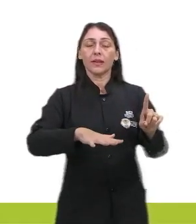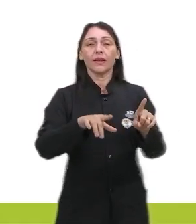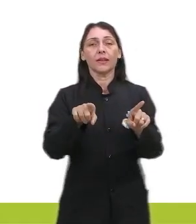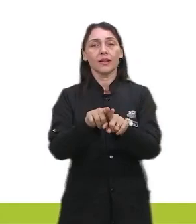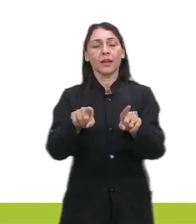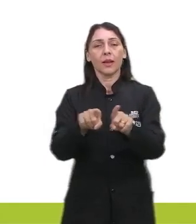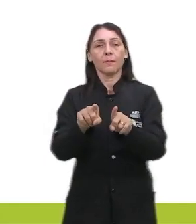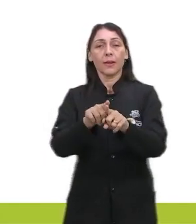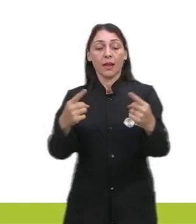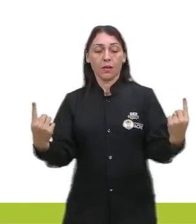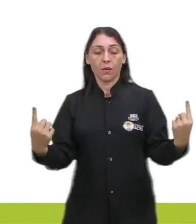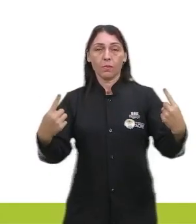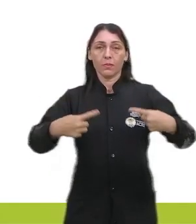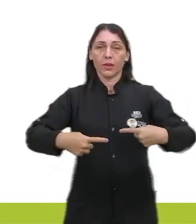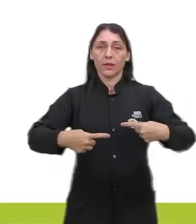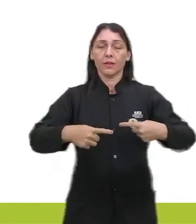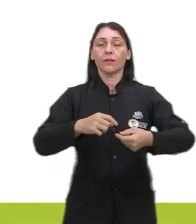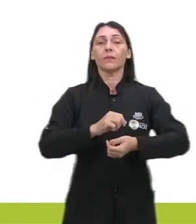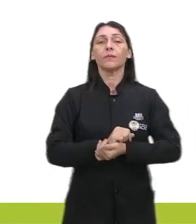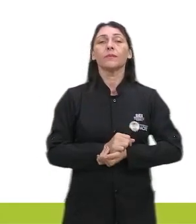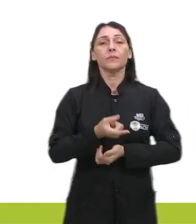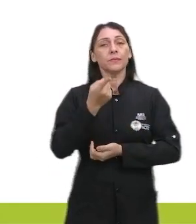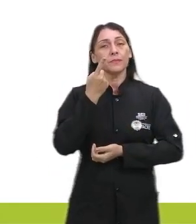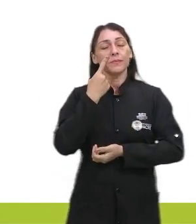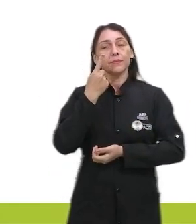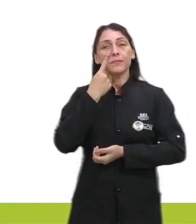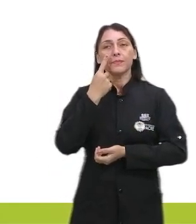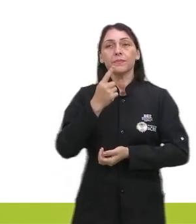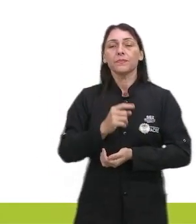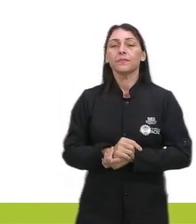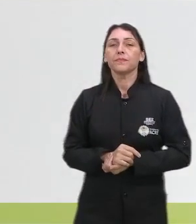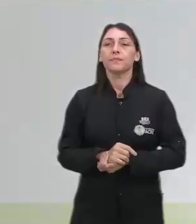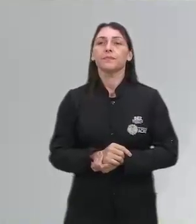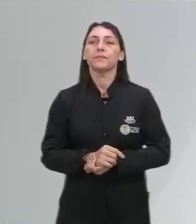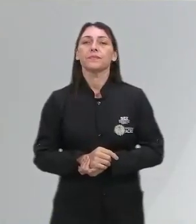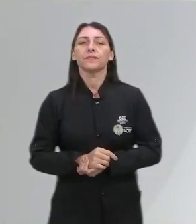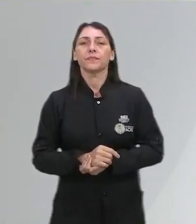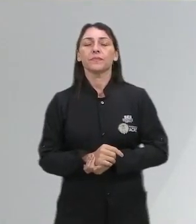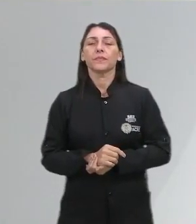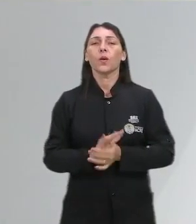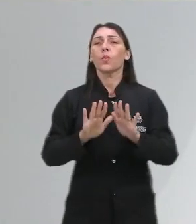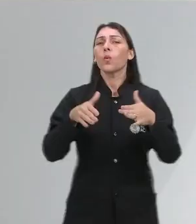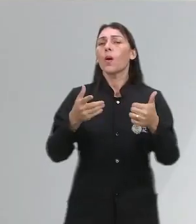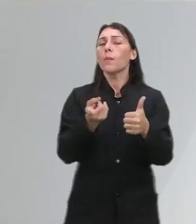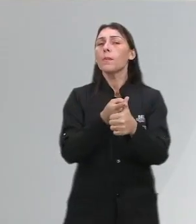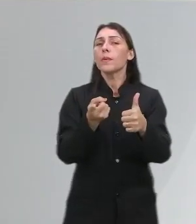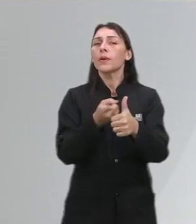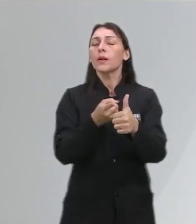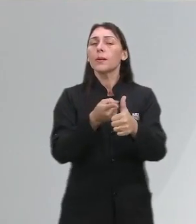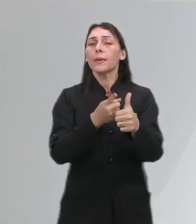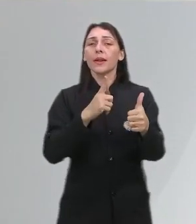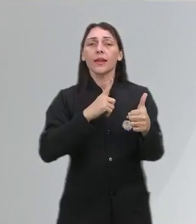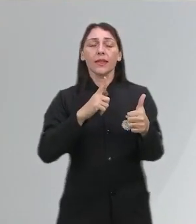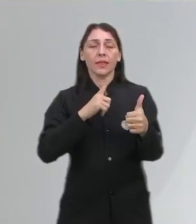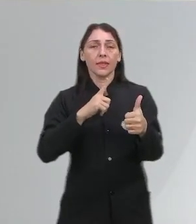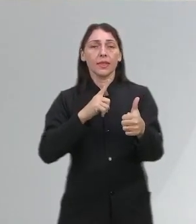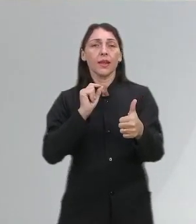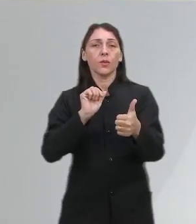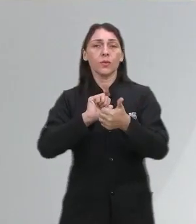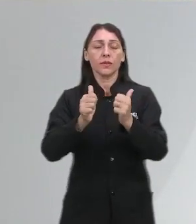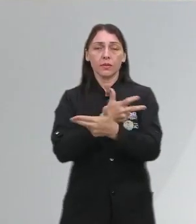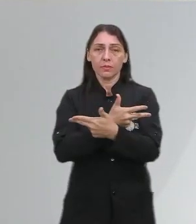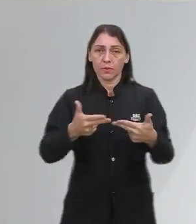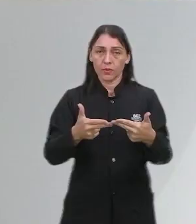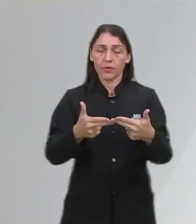aspecto da competição. Deixa eu voltar aqui para vocês. Pronto. Então, qual o primeiro direcionamento que a gente tem acerca dos